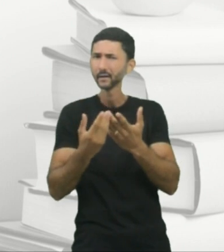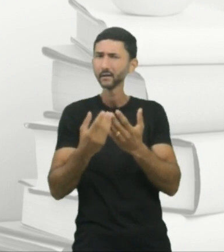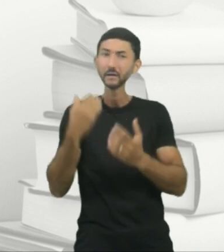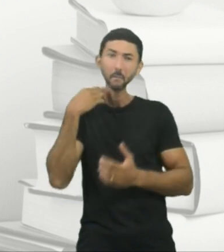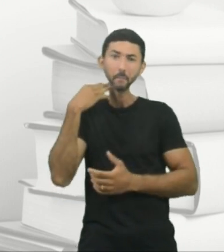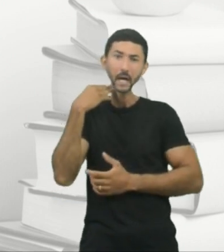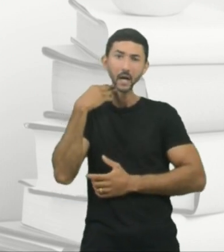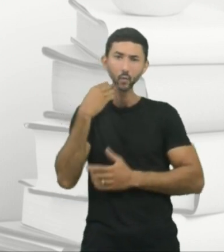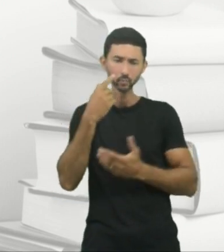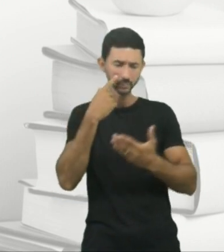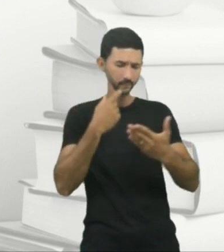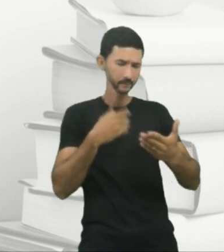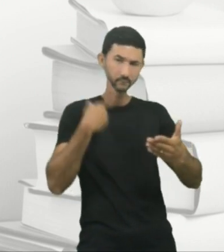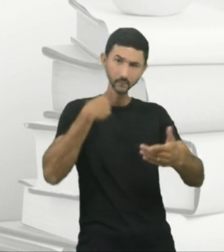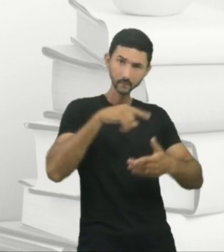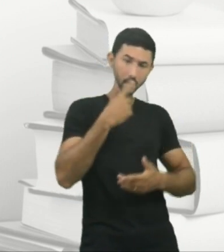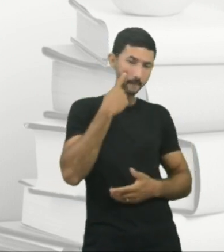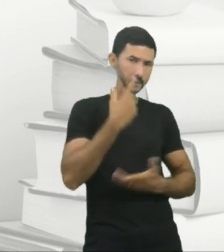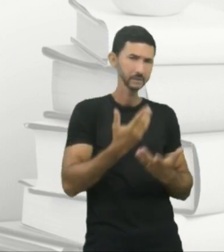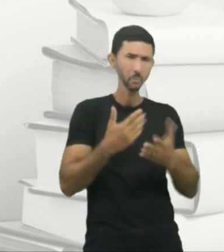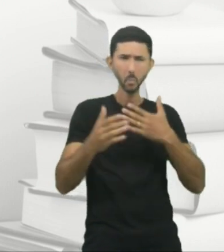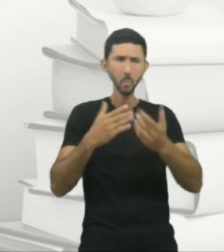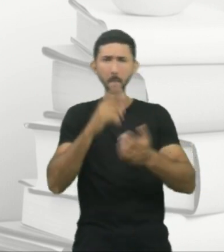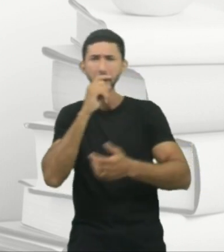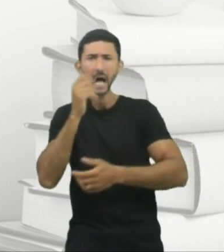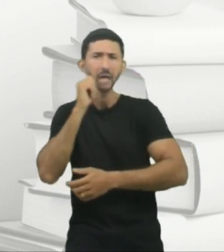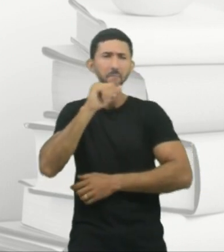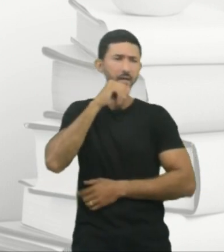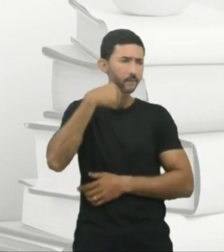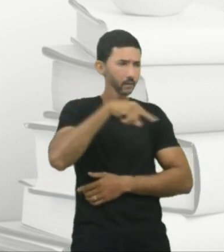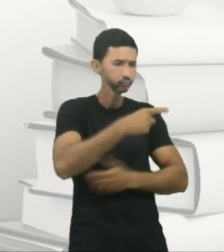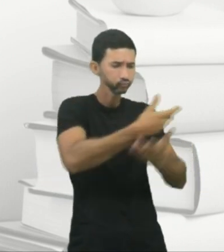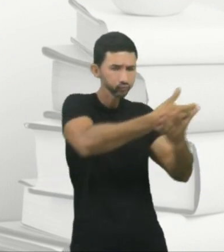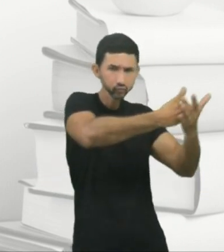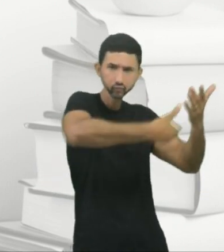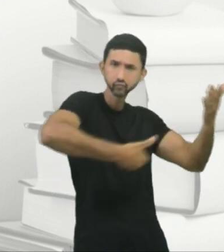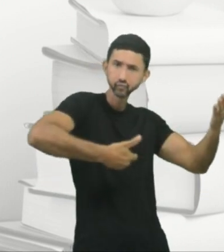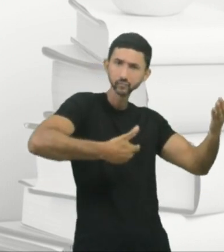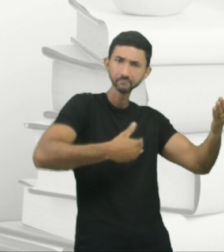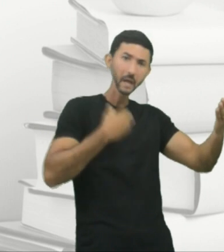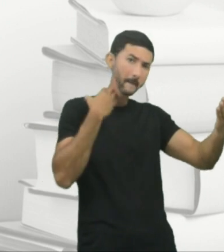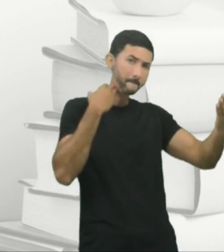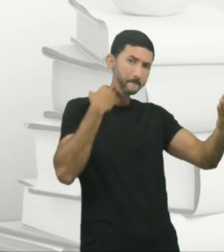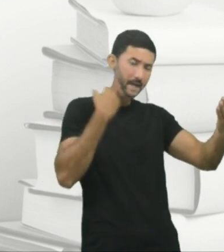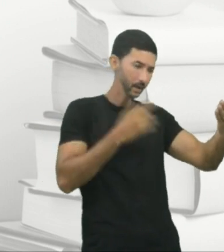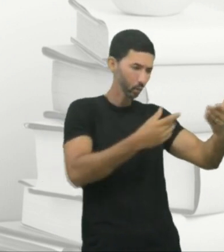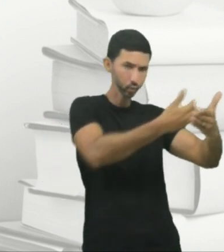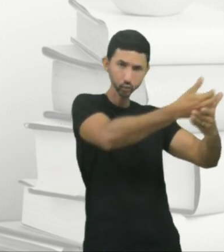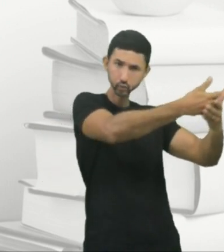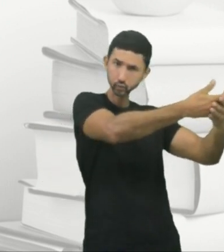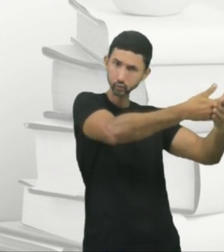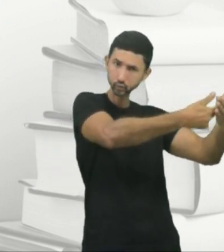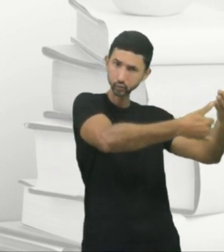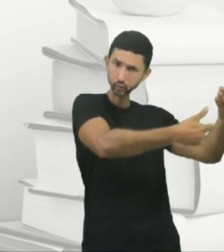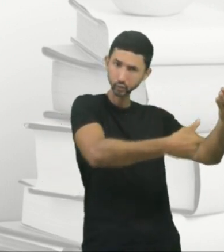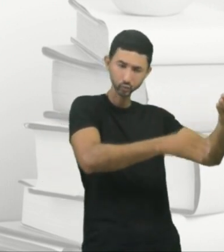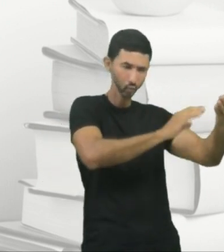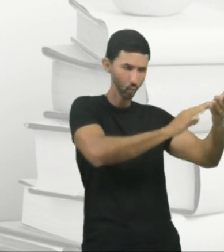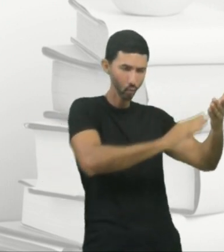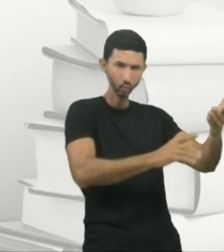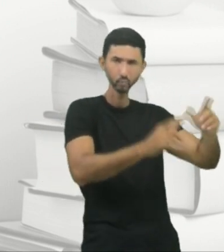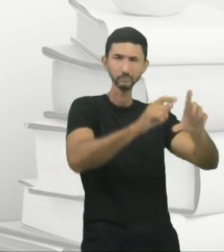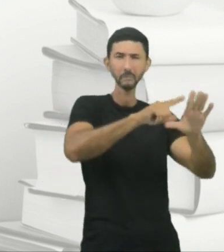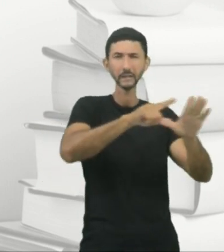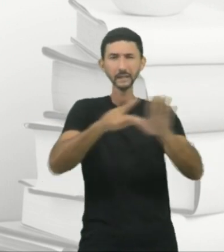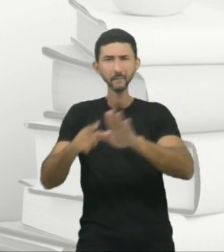algum familiar vai ao banco tirar um extrato bancário. O extrato é a vida bancária de um mês,